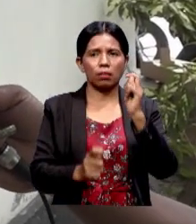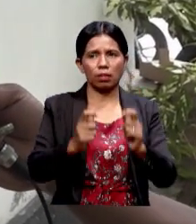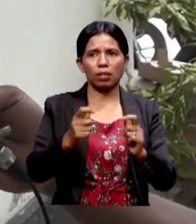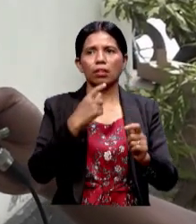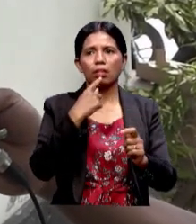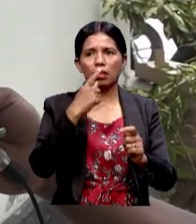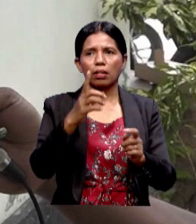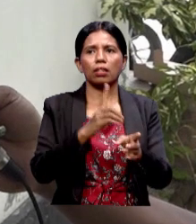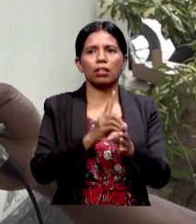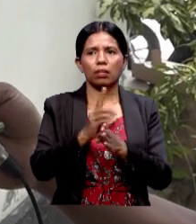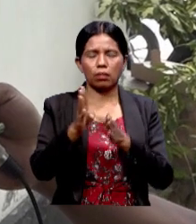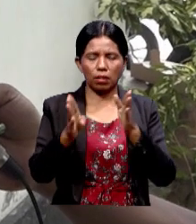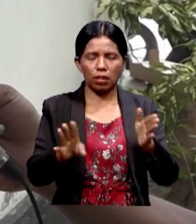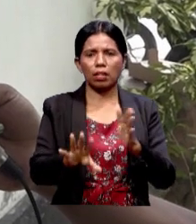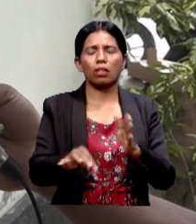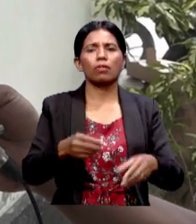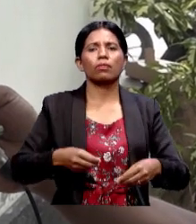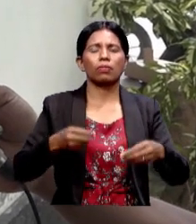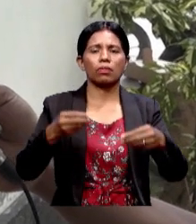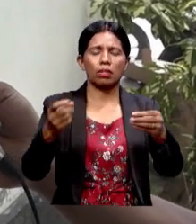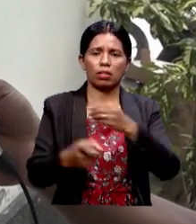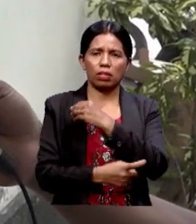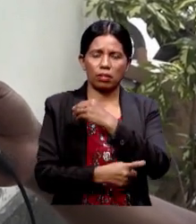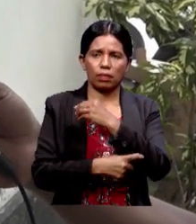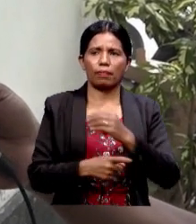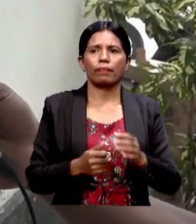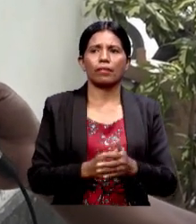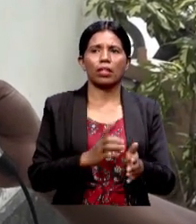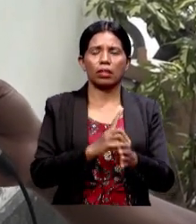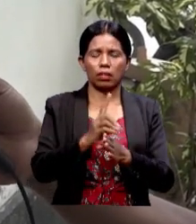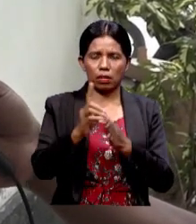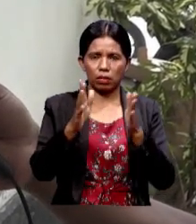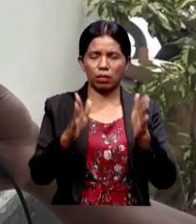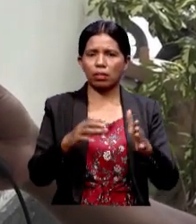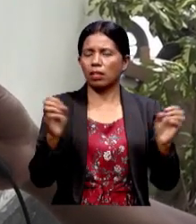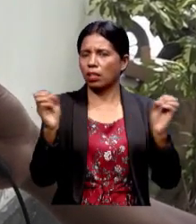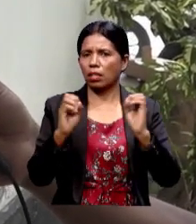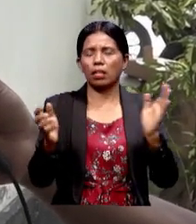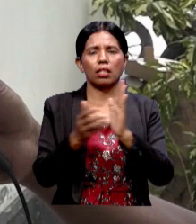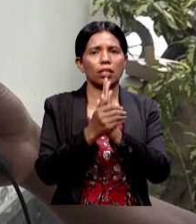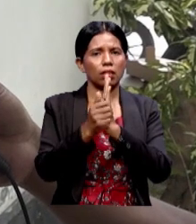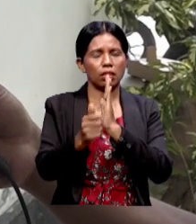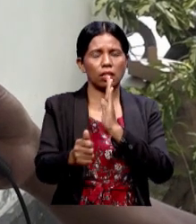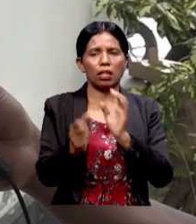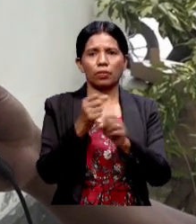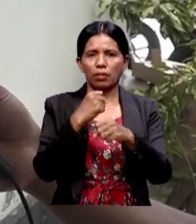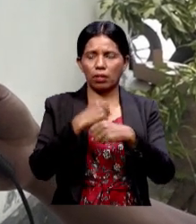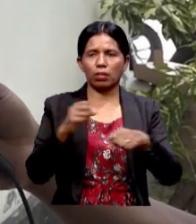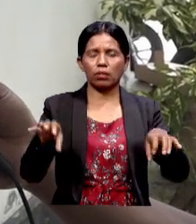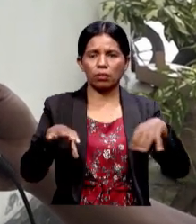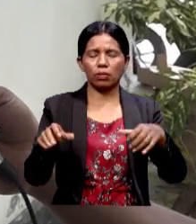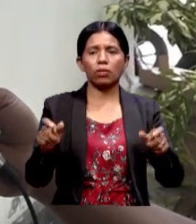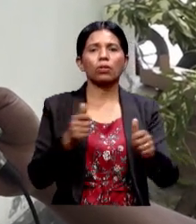ne merece retang sanção ou não? Diretor ne atu ne diretor ne a capacidade atu hal serviço ho tuir